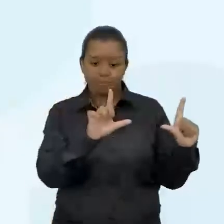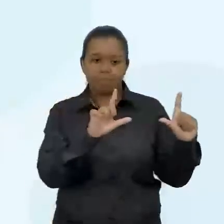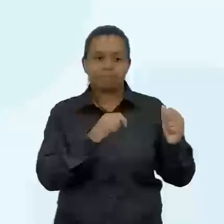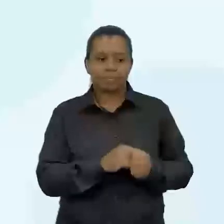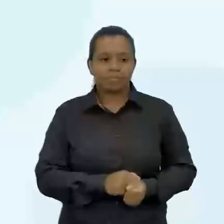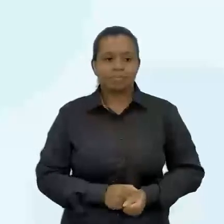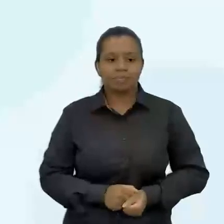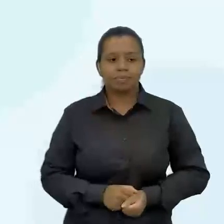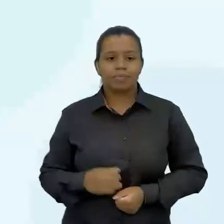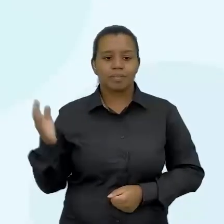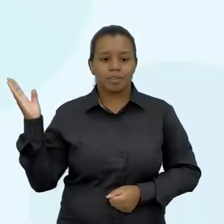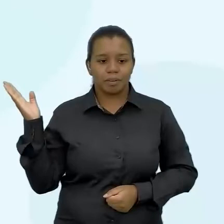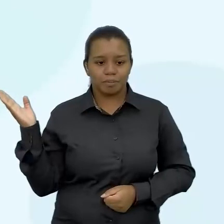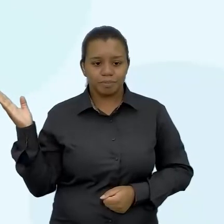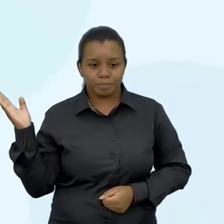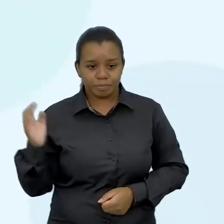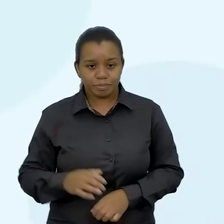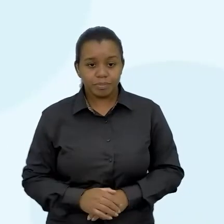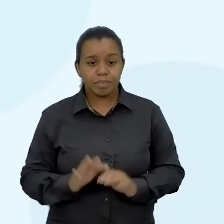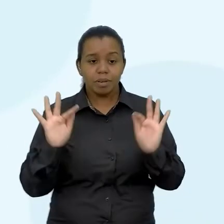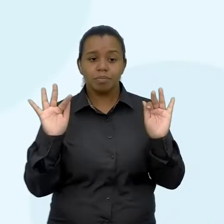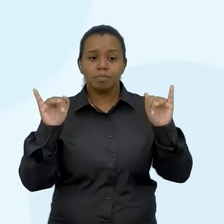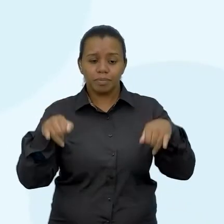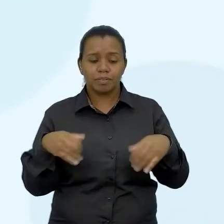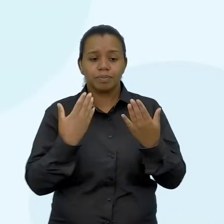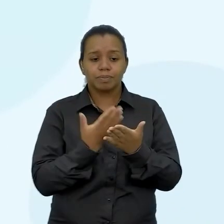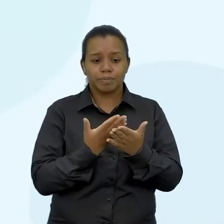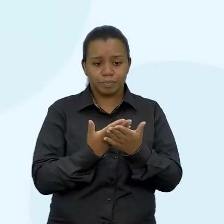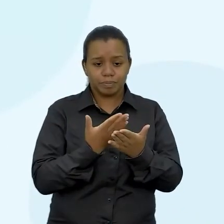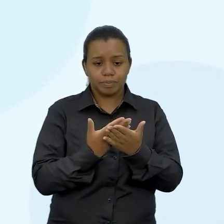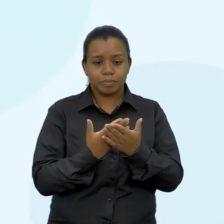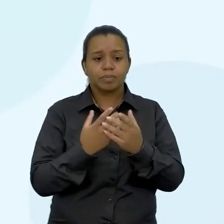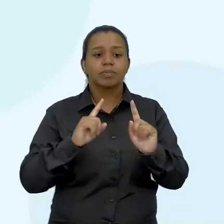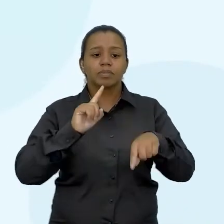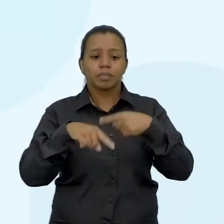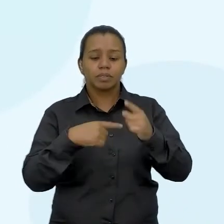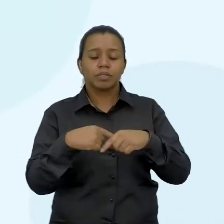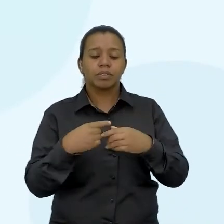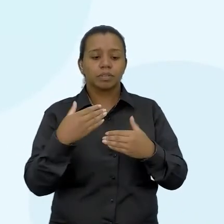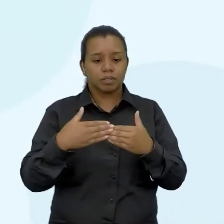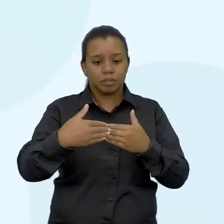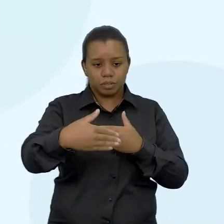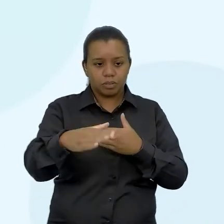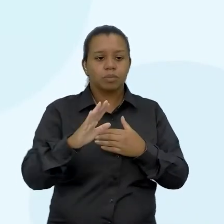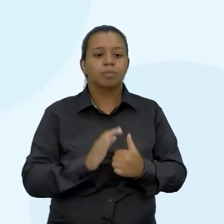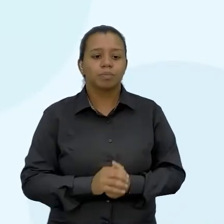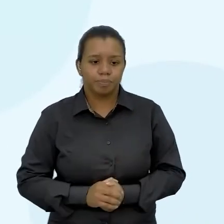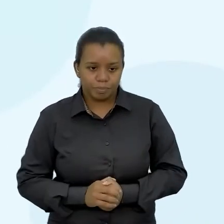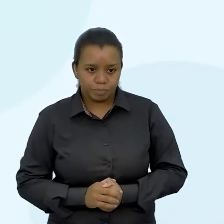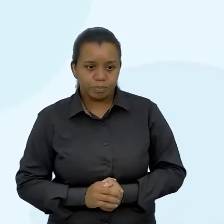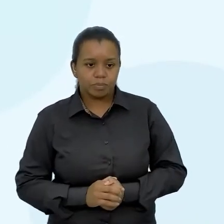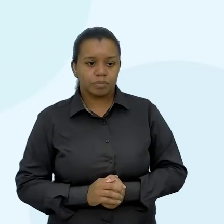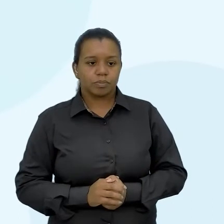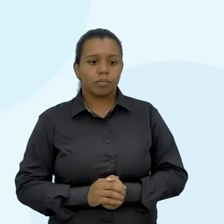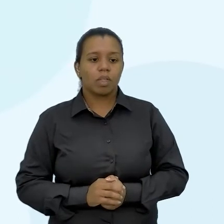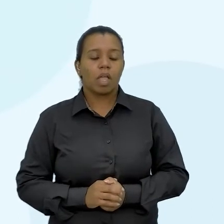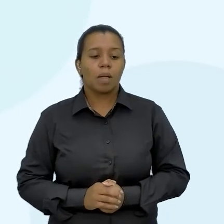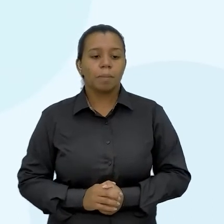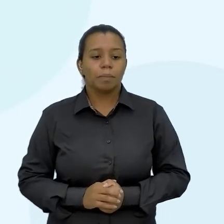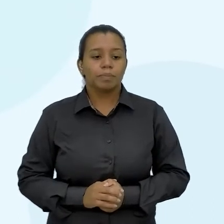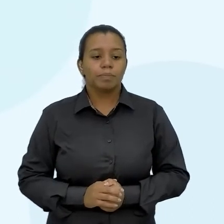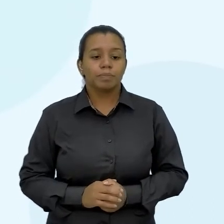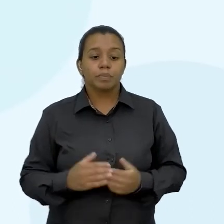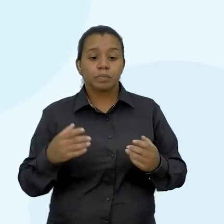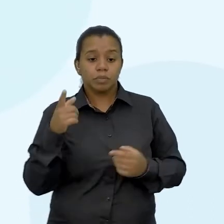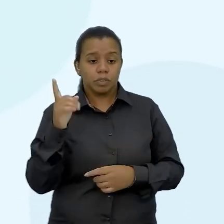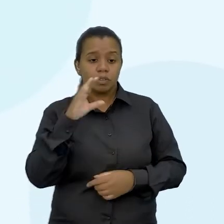aí para finalizar a aula de hoje e para continuar na próxima aula. Então a teoria do caos é um dos mais importantes estudos